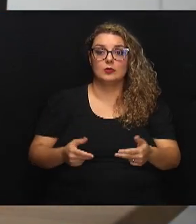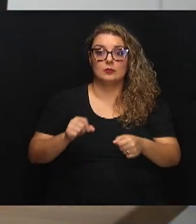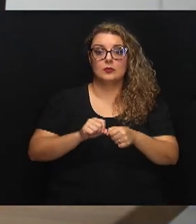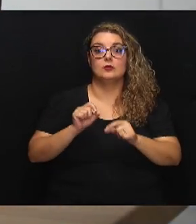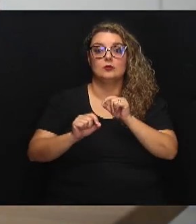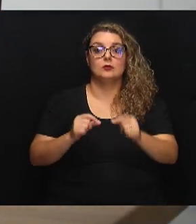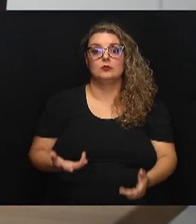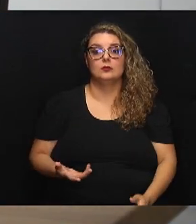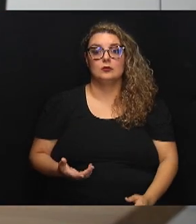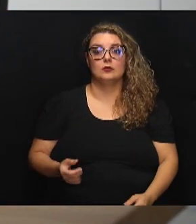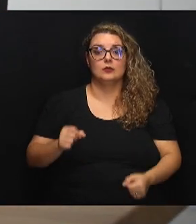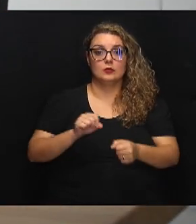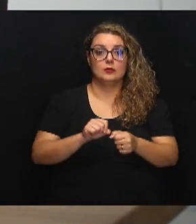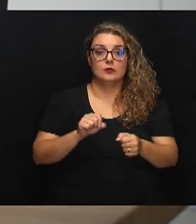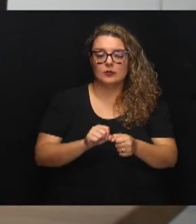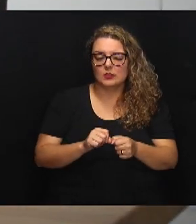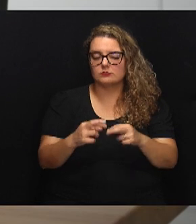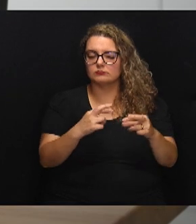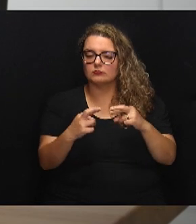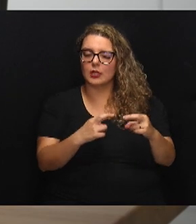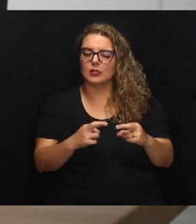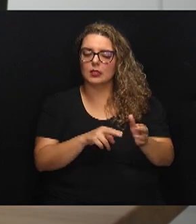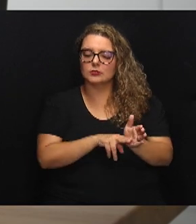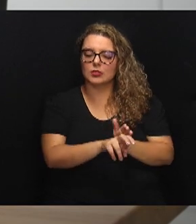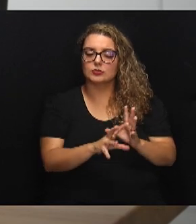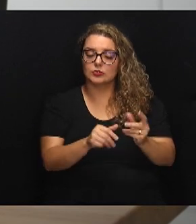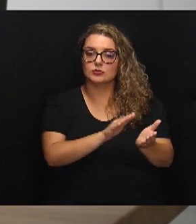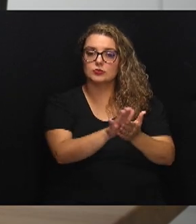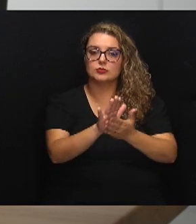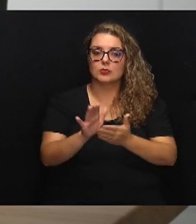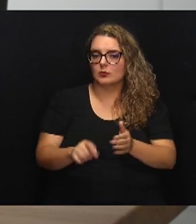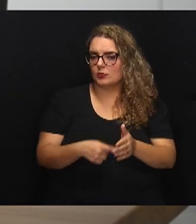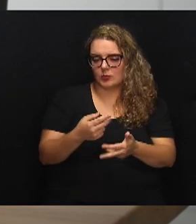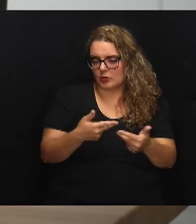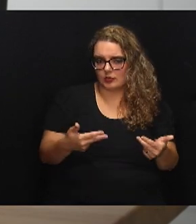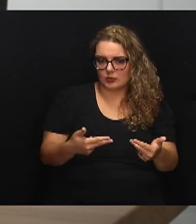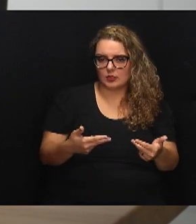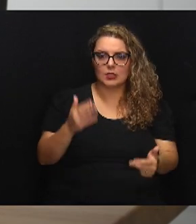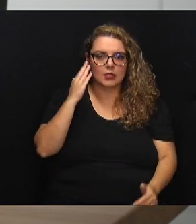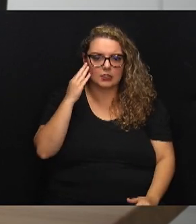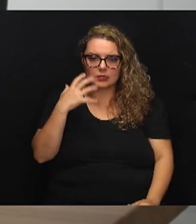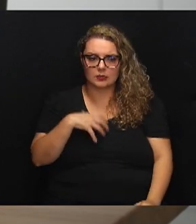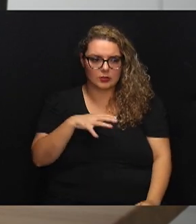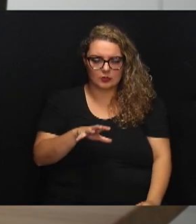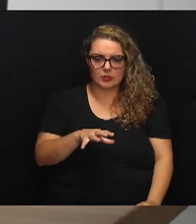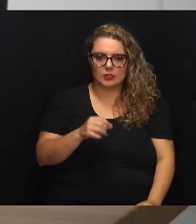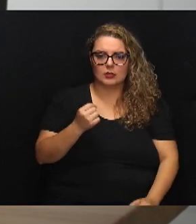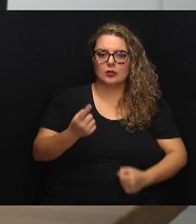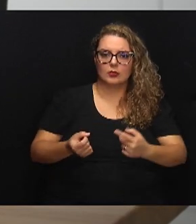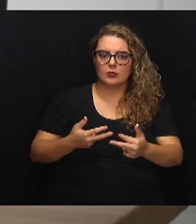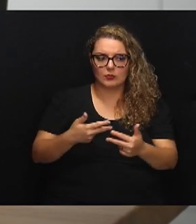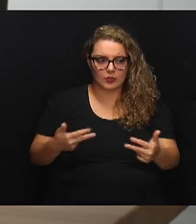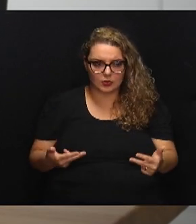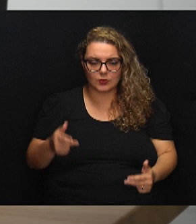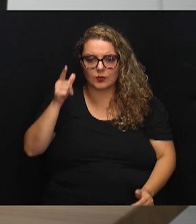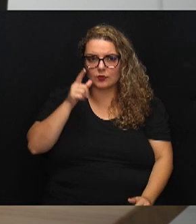faça um diagnóstico de todos os seus gastos. Primeiro passo. Entenda a sua situação. Eu tenho algum lugar onde eu consigo,